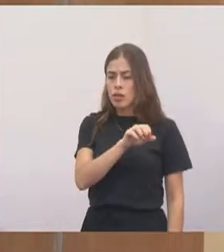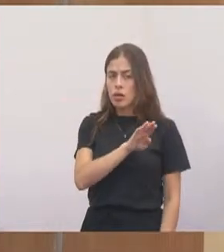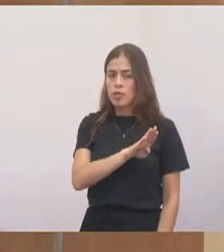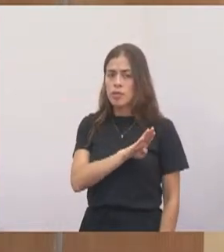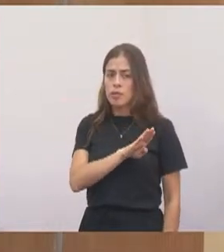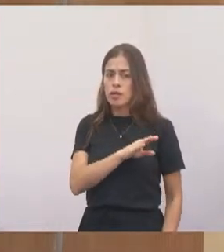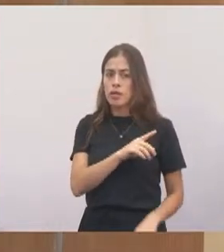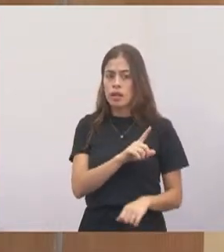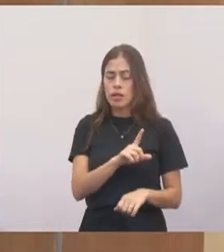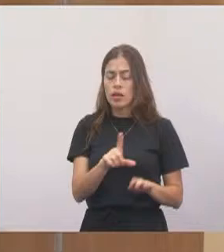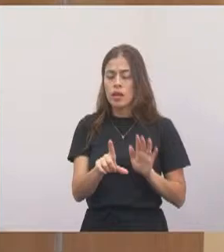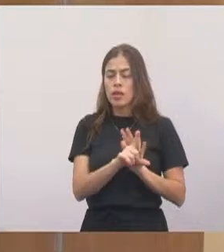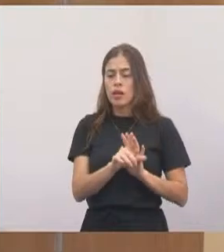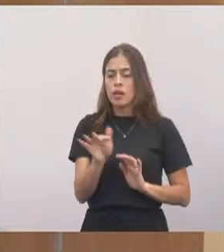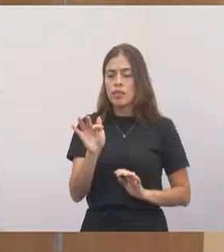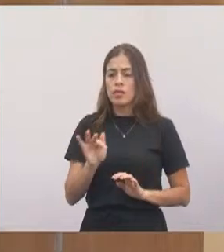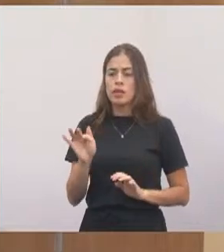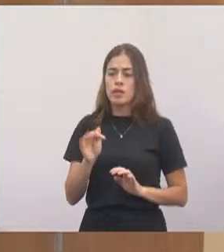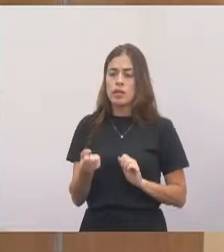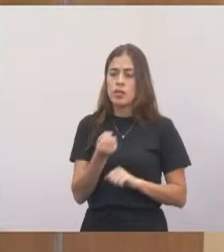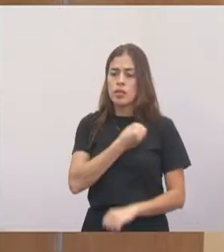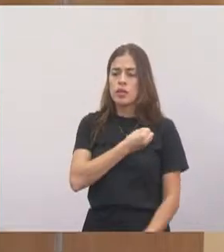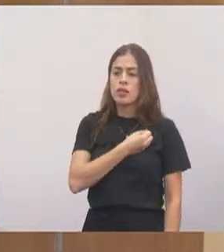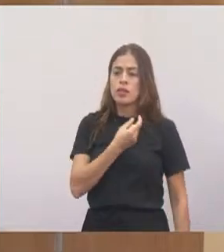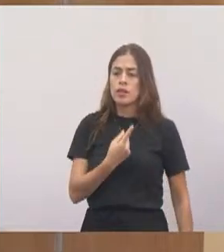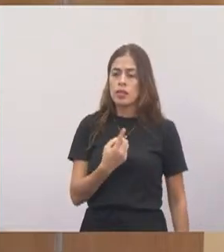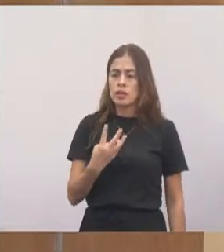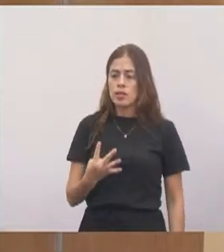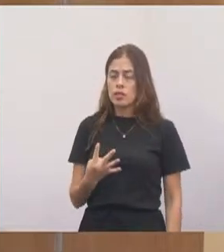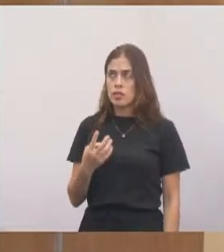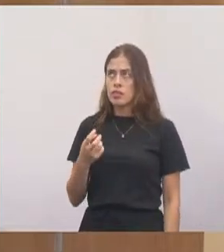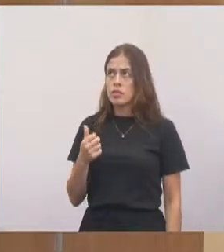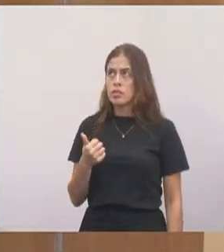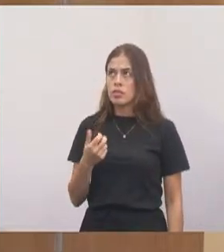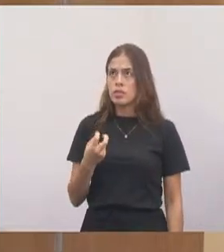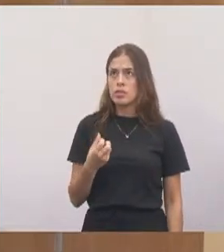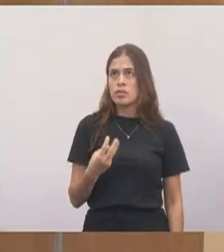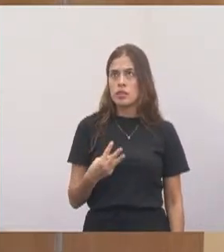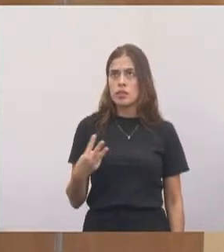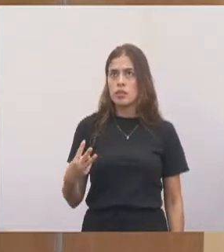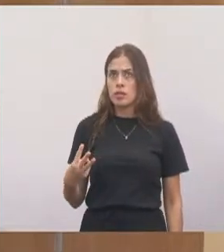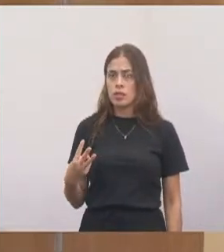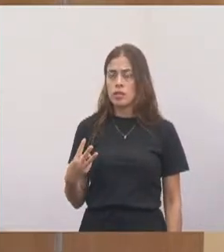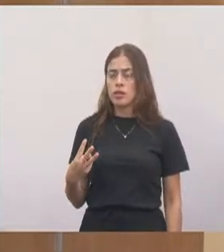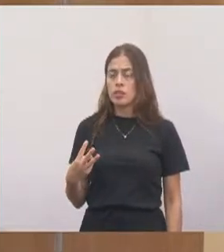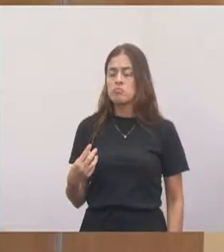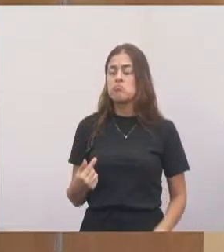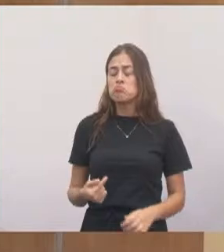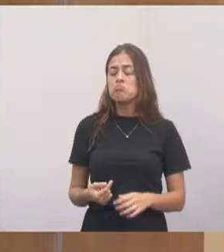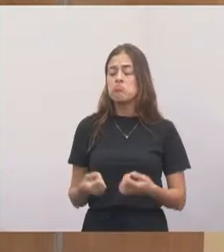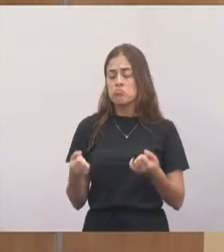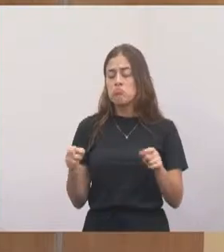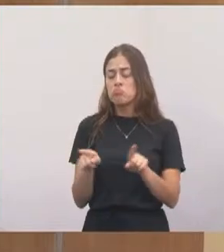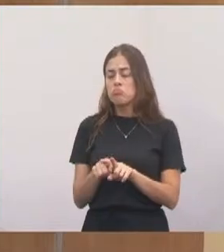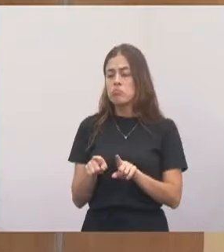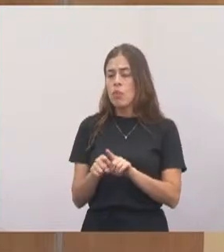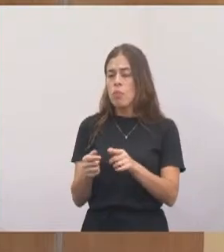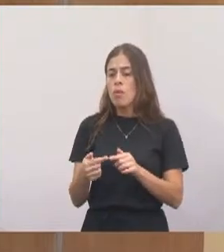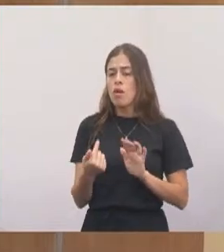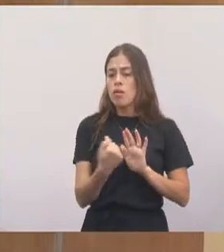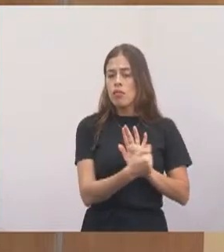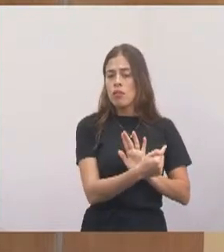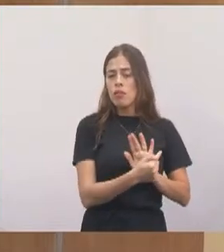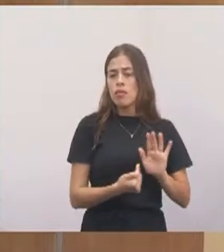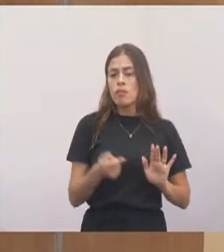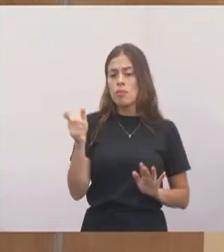número 14.133, de 1º de abril de 2021, que também prescreve ser vedado o